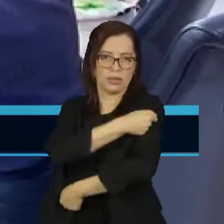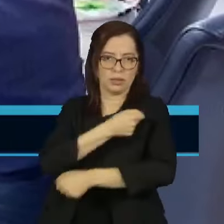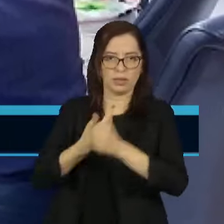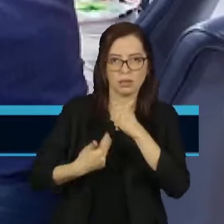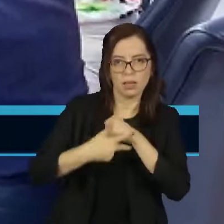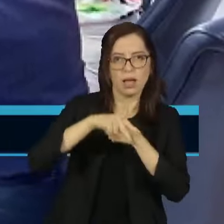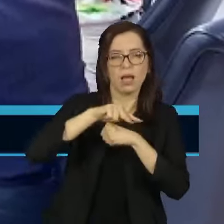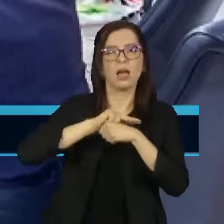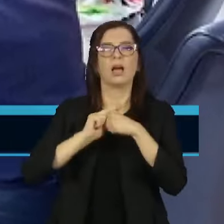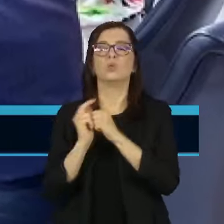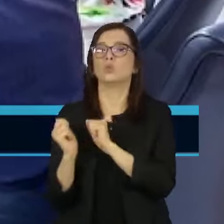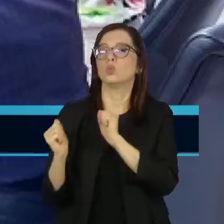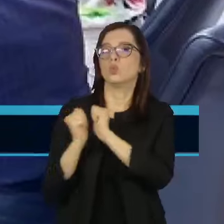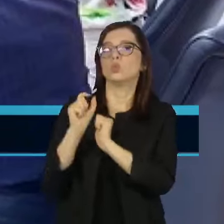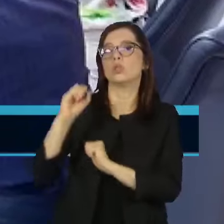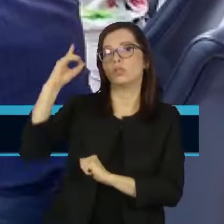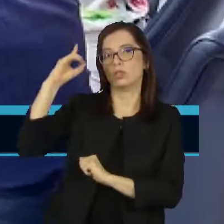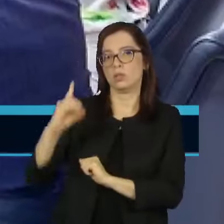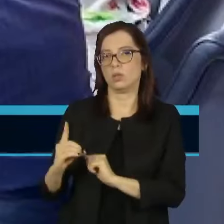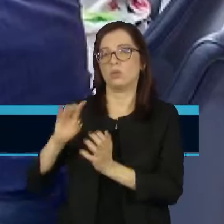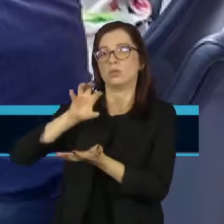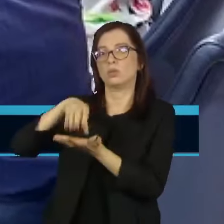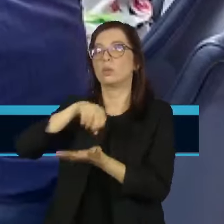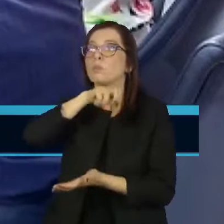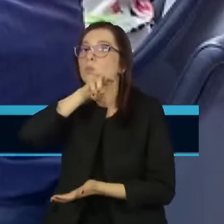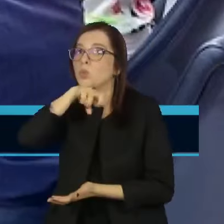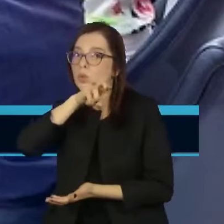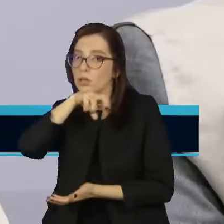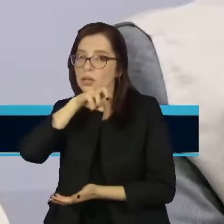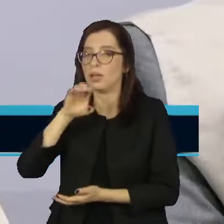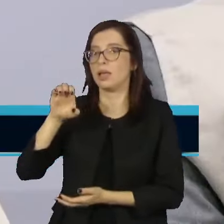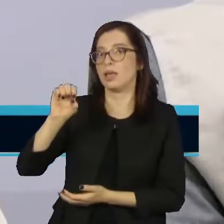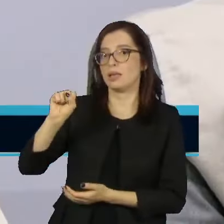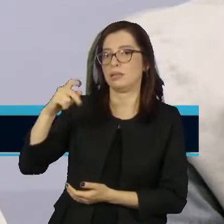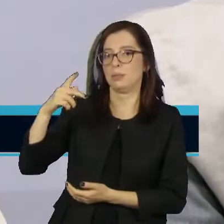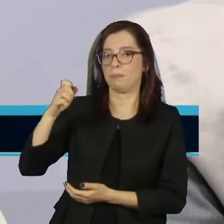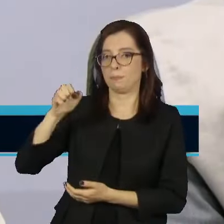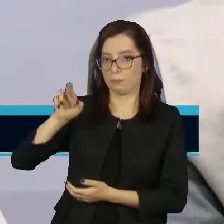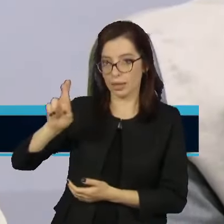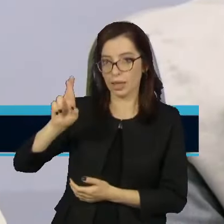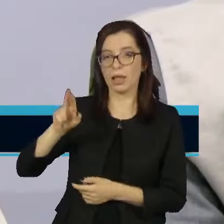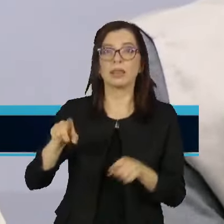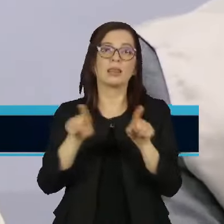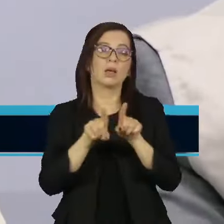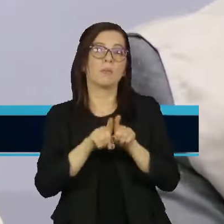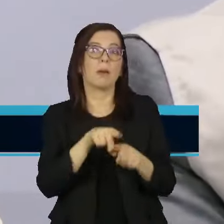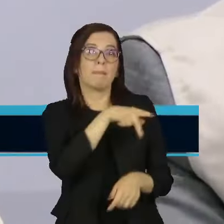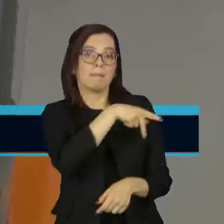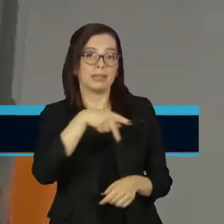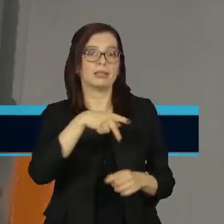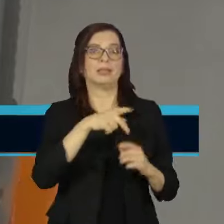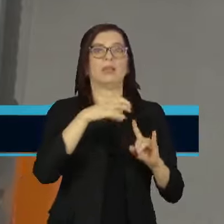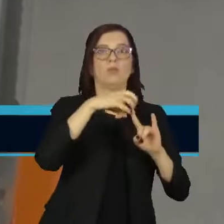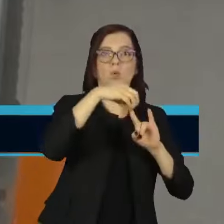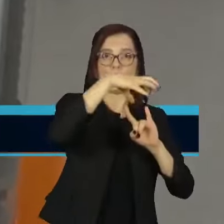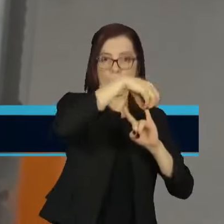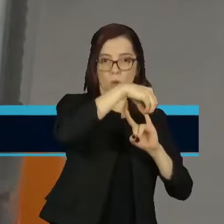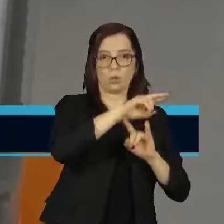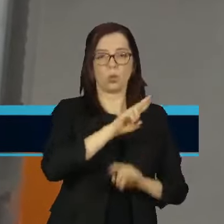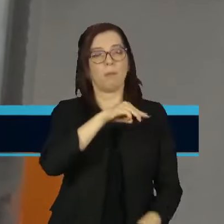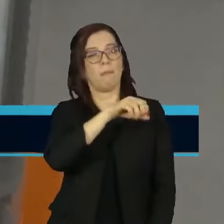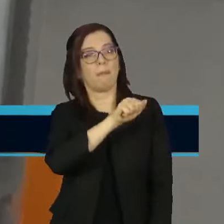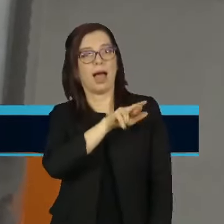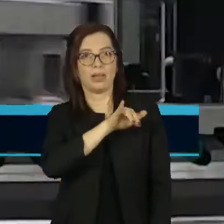Butantan, Esper Calas, e o presidente da Fiocruz, Mário Moreira, e se reuniu com prefeitos de capitais. A partir da